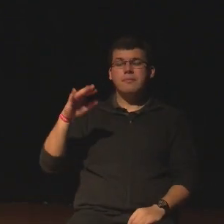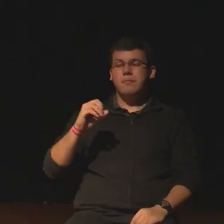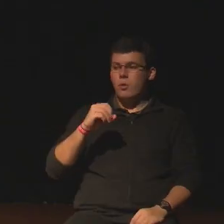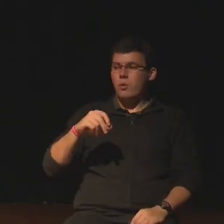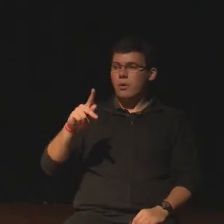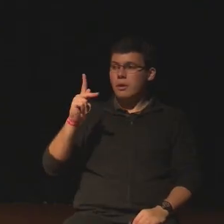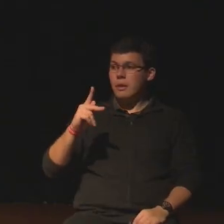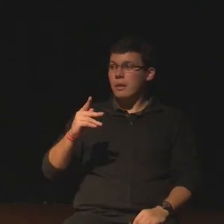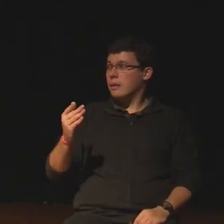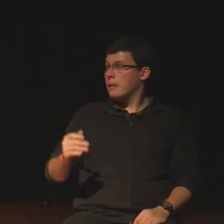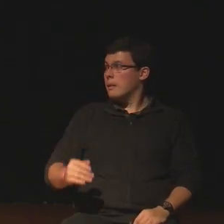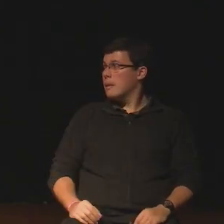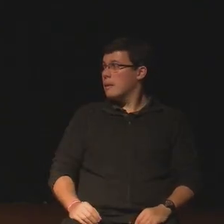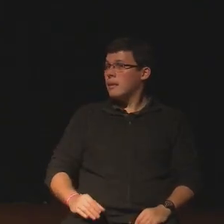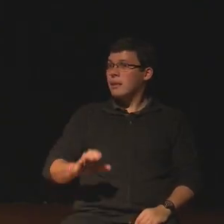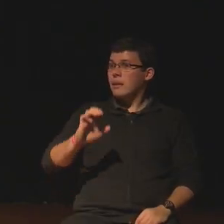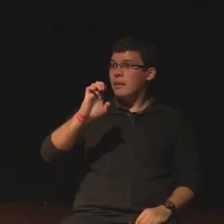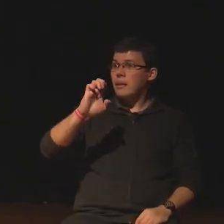Eduardo Barros.